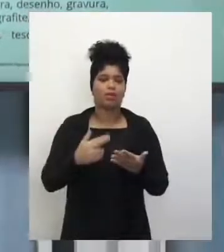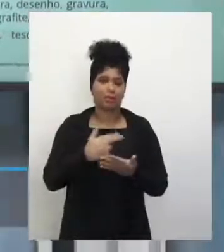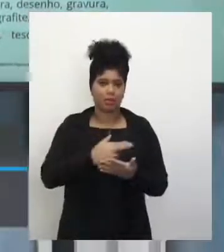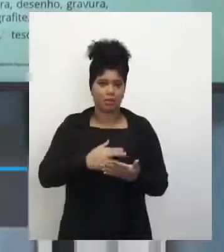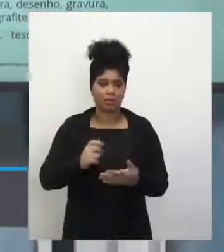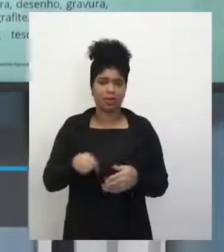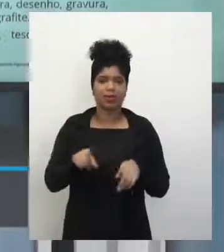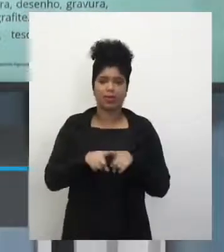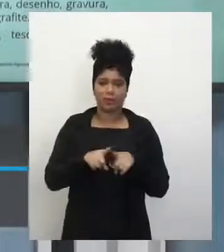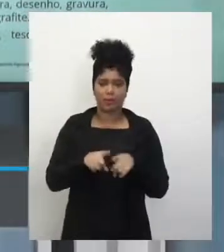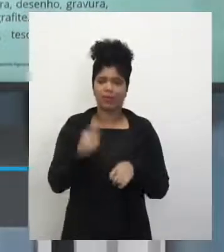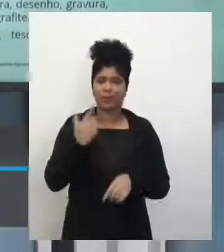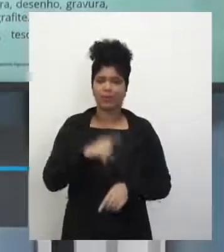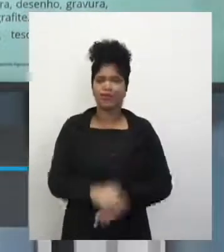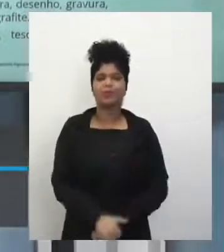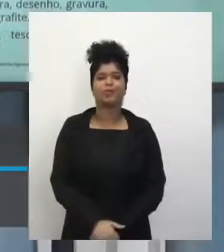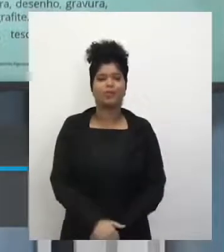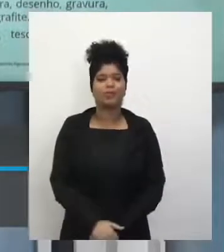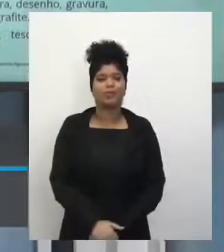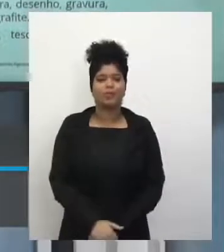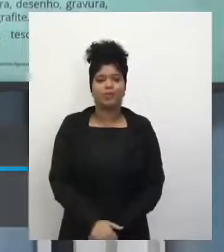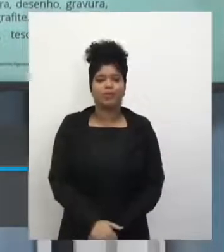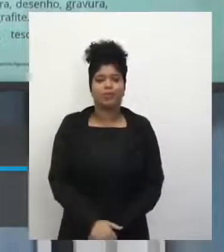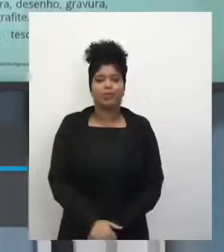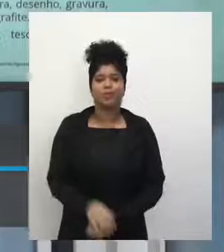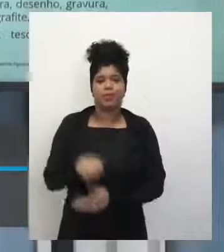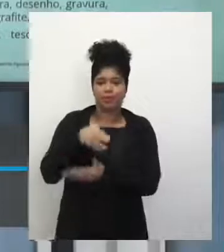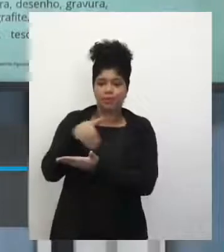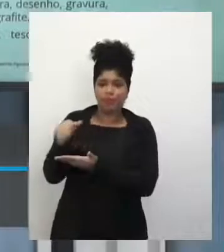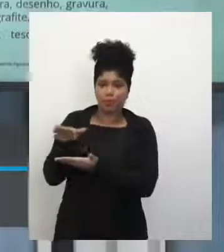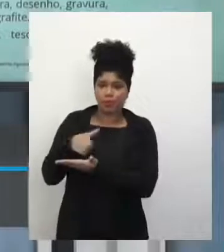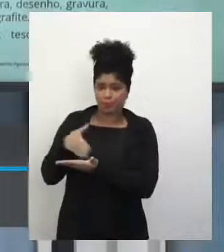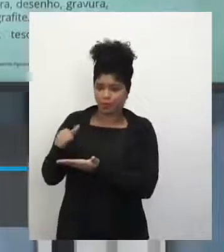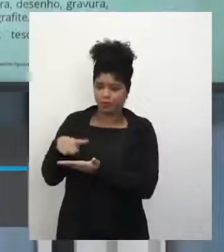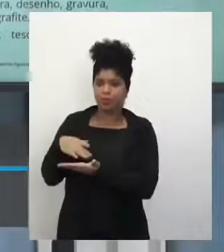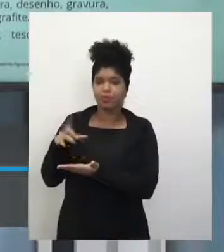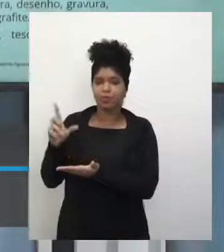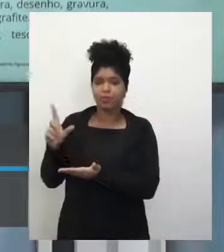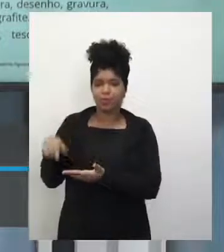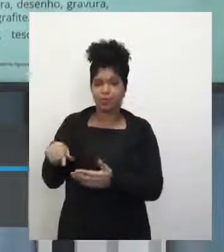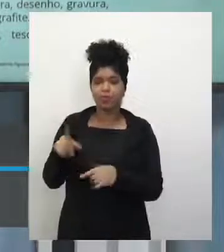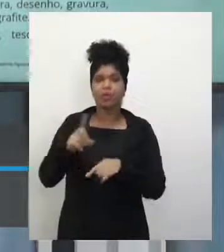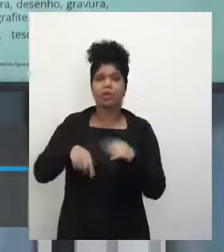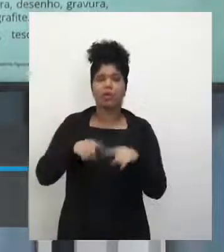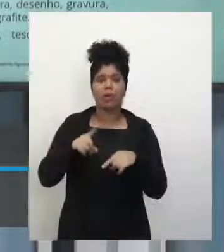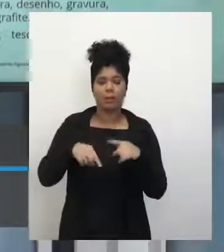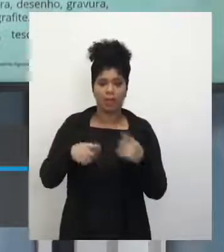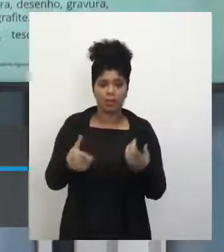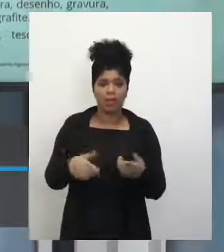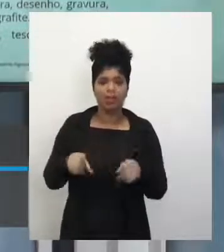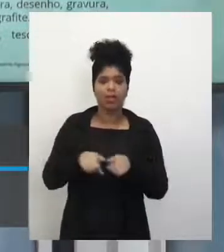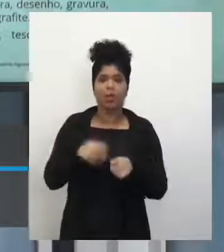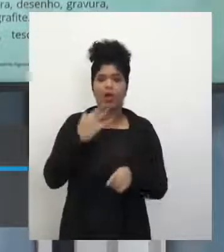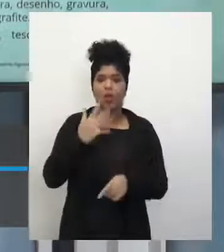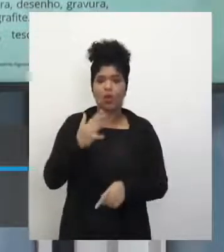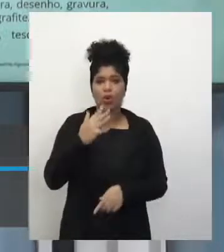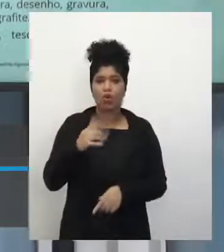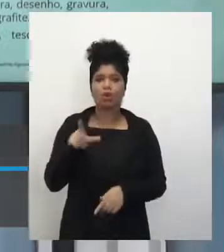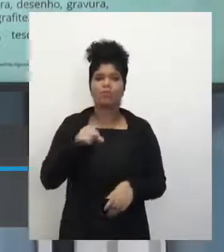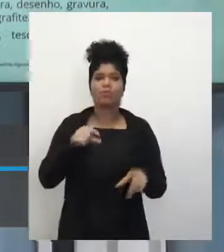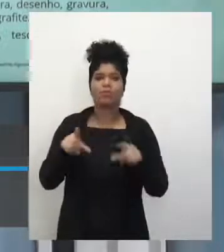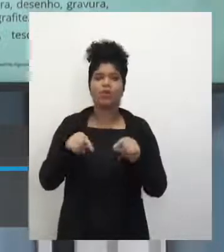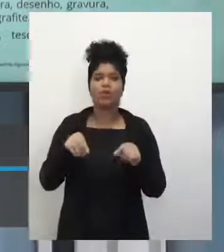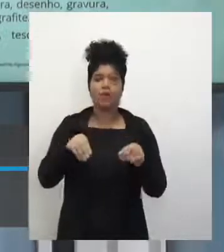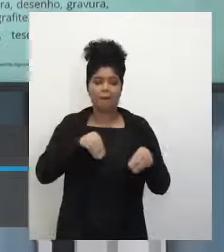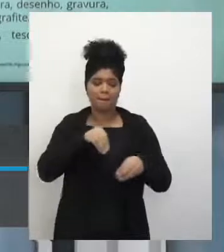né? Então, as tintas, né, também são materiais, né? Os pigmentos que eu vou usar para misturar,